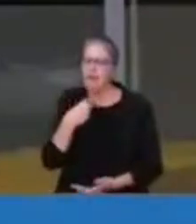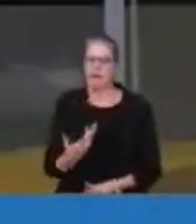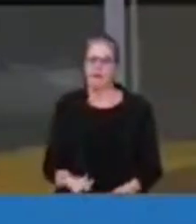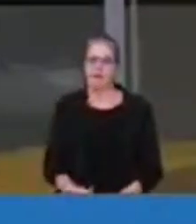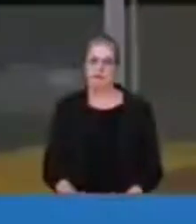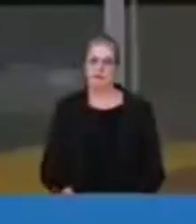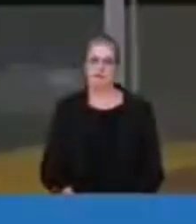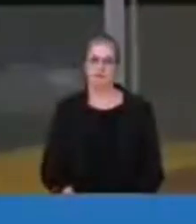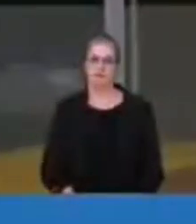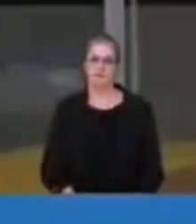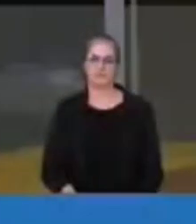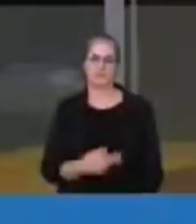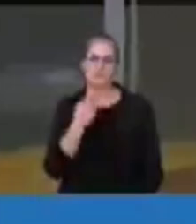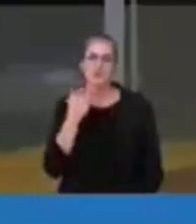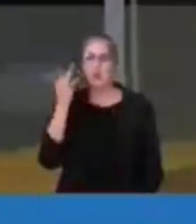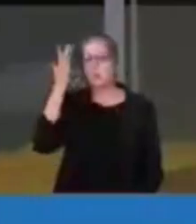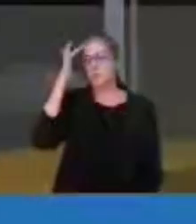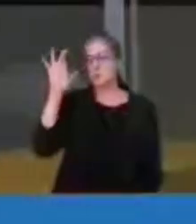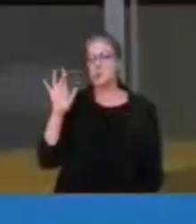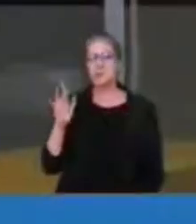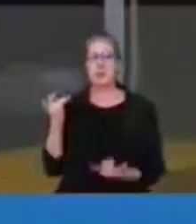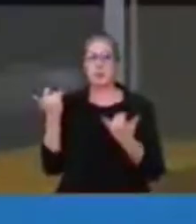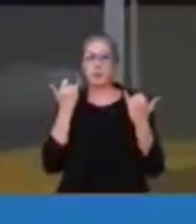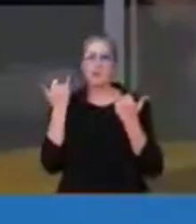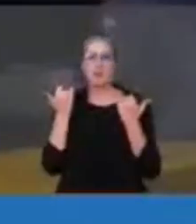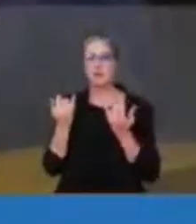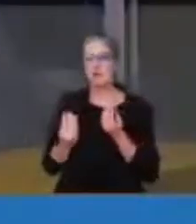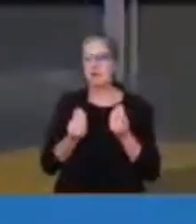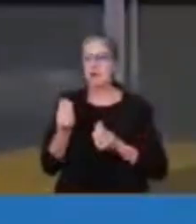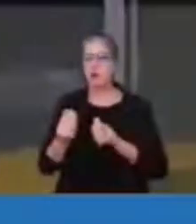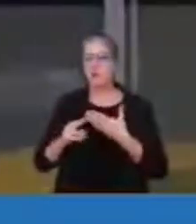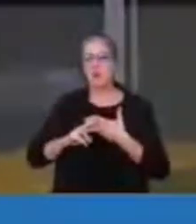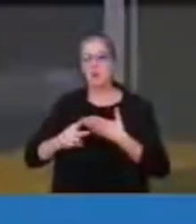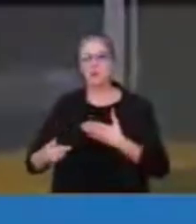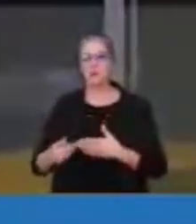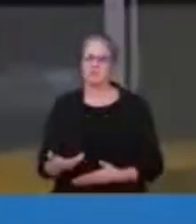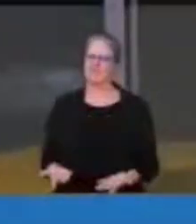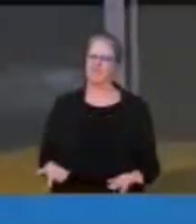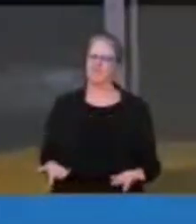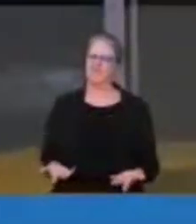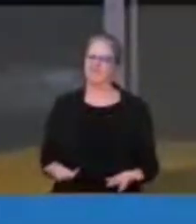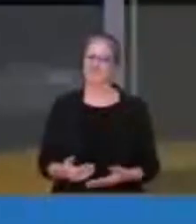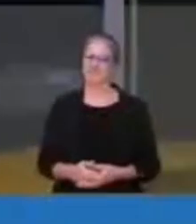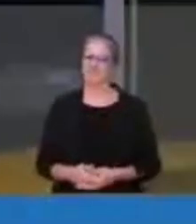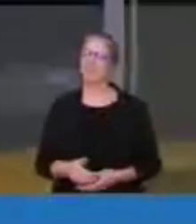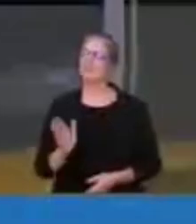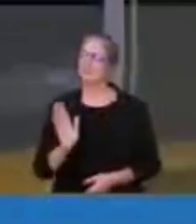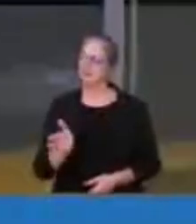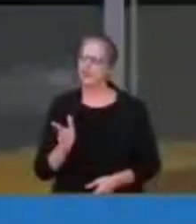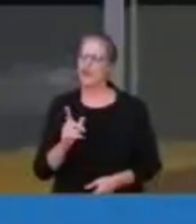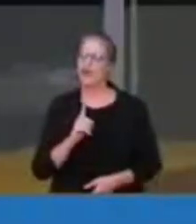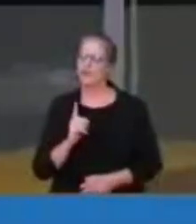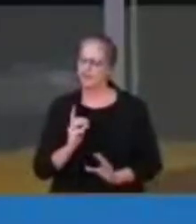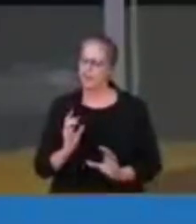alegando que não tem informação sobre o impacto, que, pelo que sei, já é mensurado na